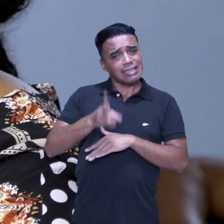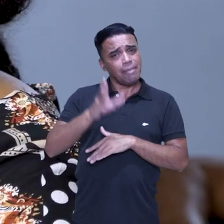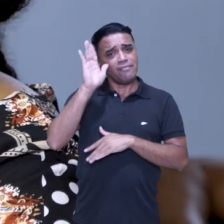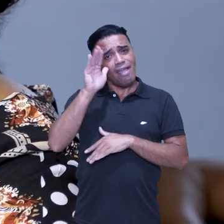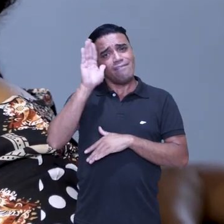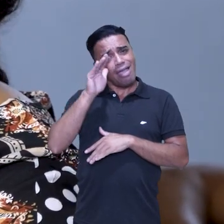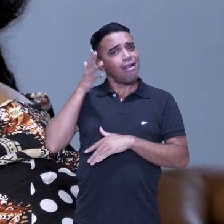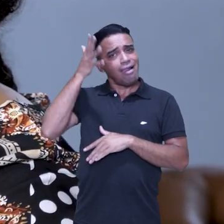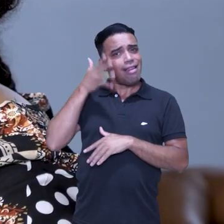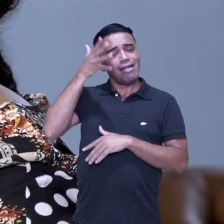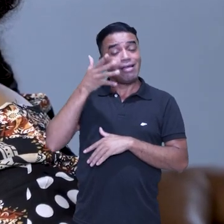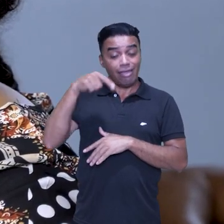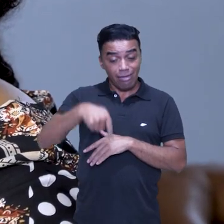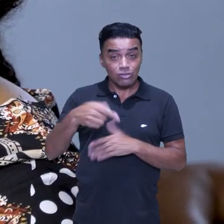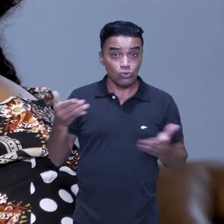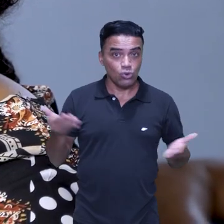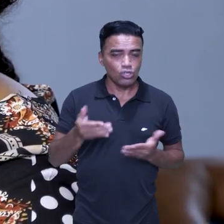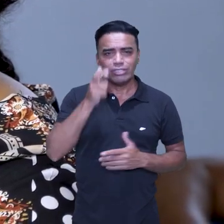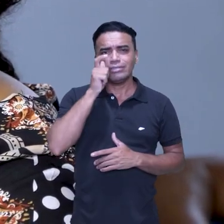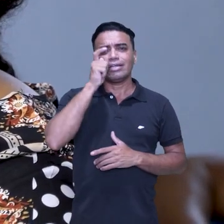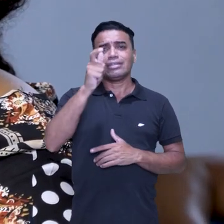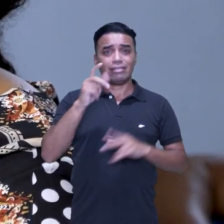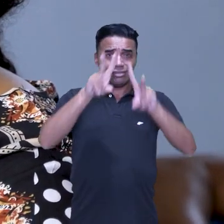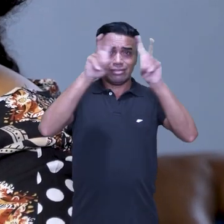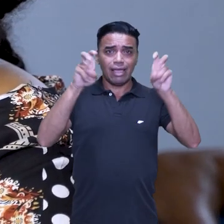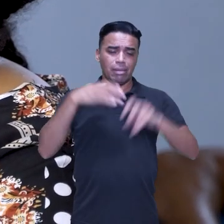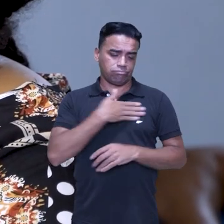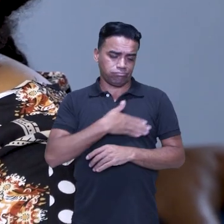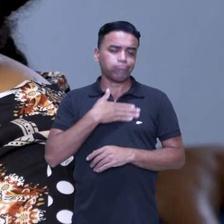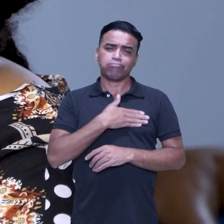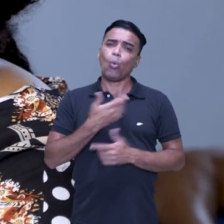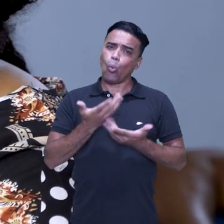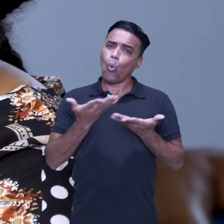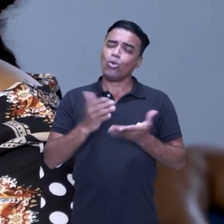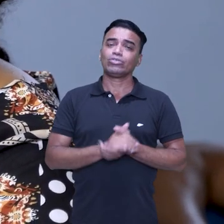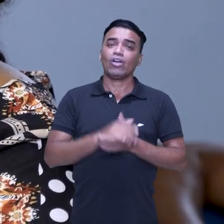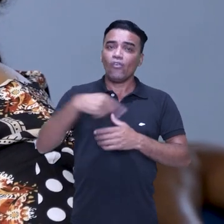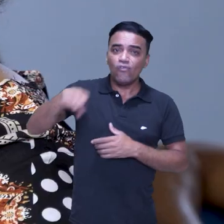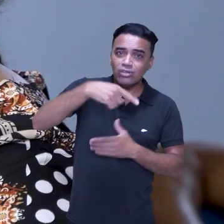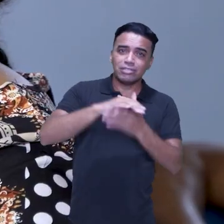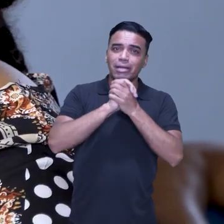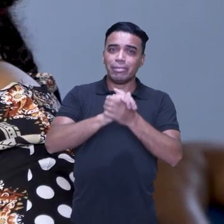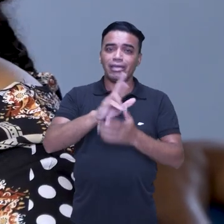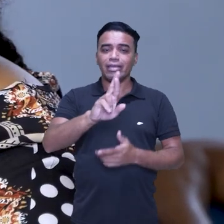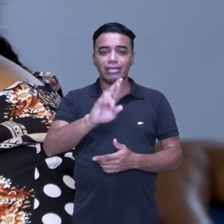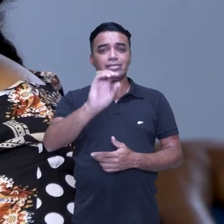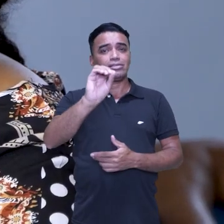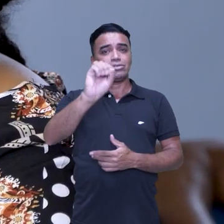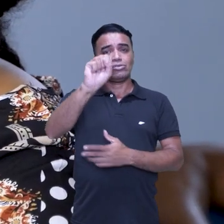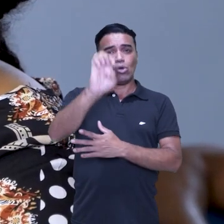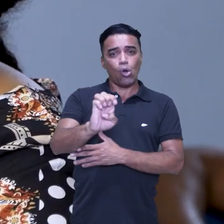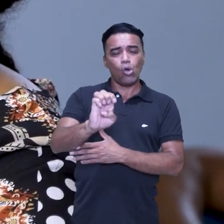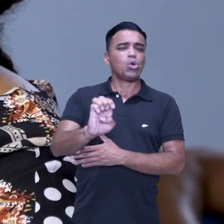esse foi muito interessante, um assunto que eu gosto. E vocês estão de parabéns, Rose, direcionou